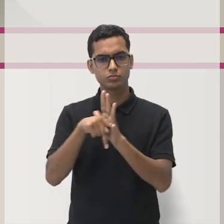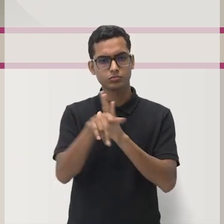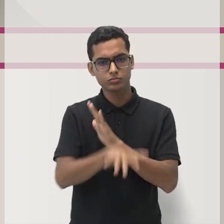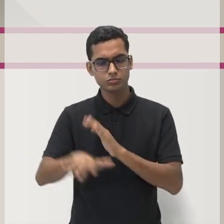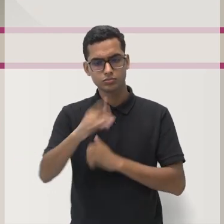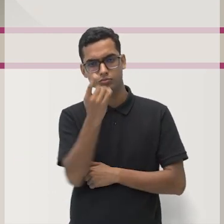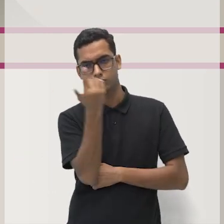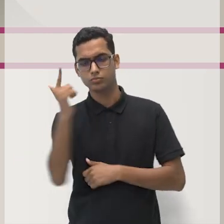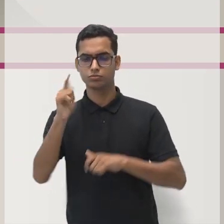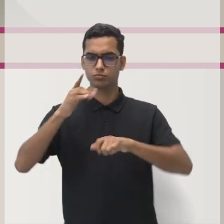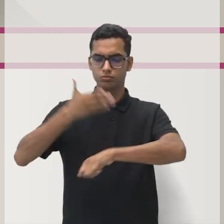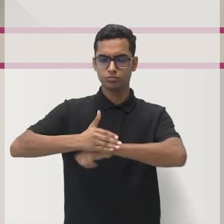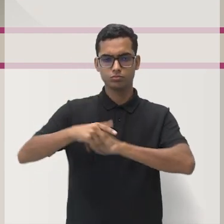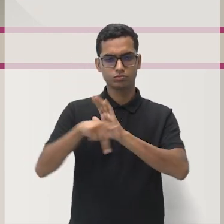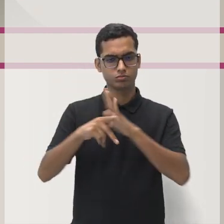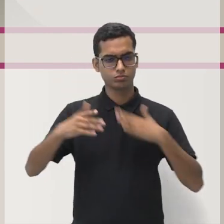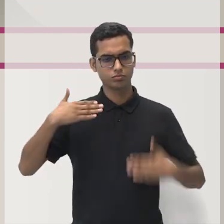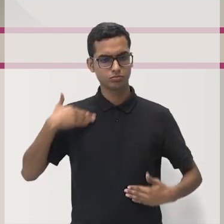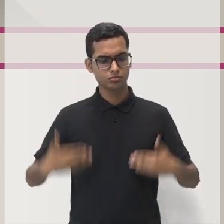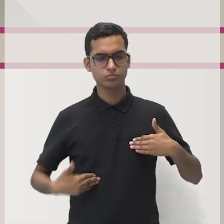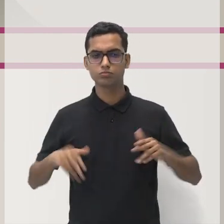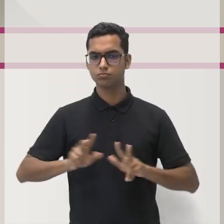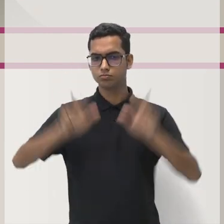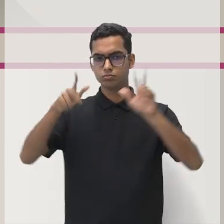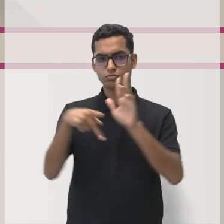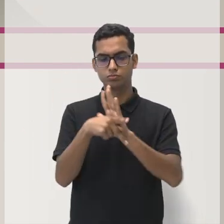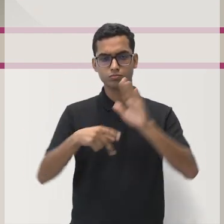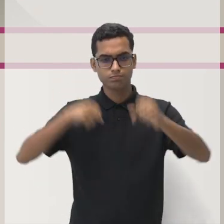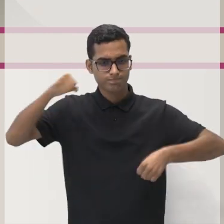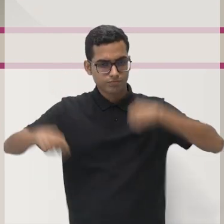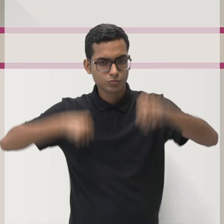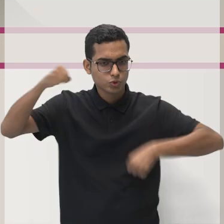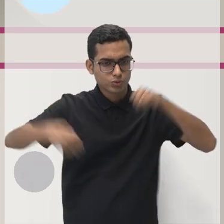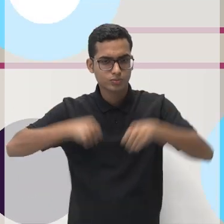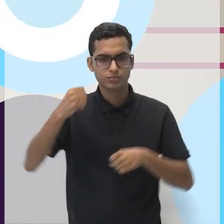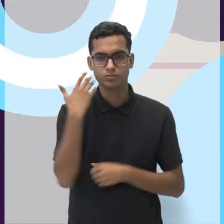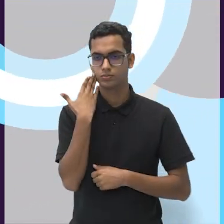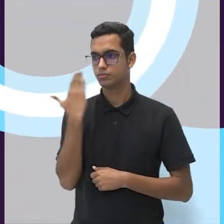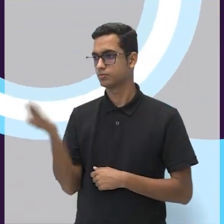nossa próxima prática corporal de aventura, que foi a bike. Vamos lá?